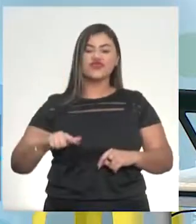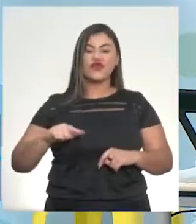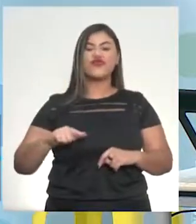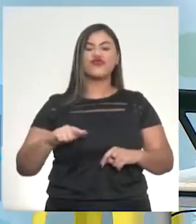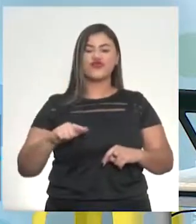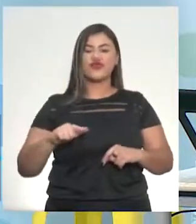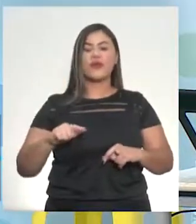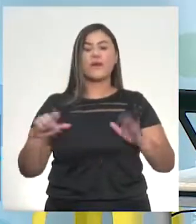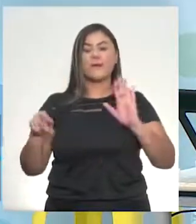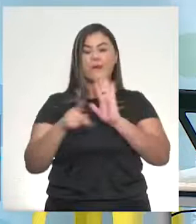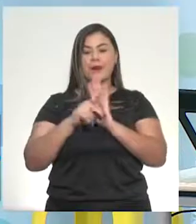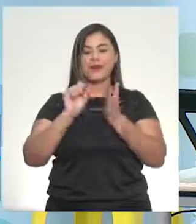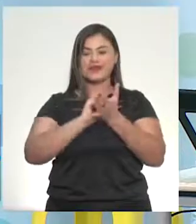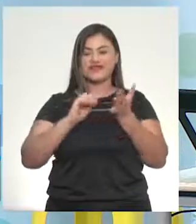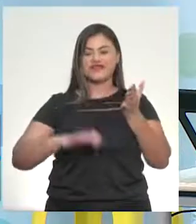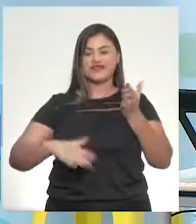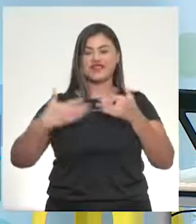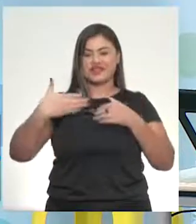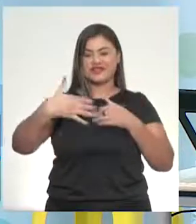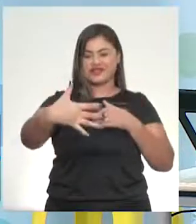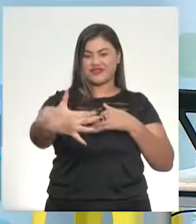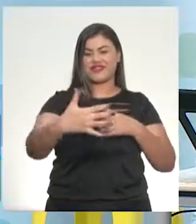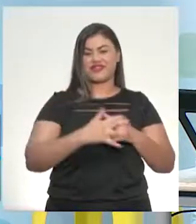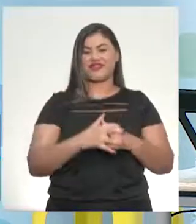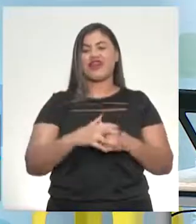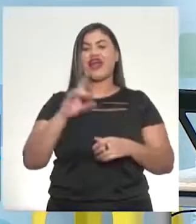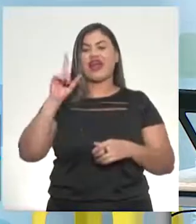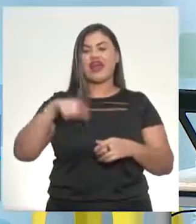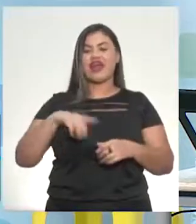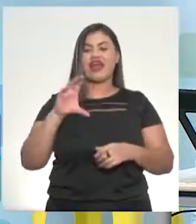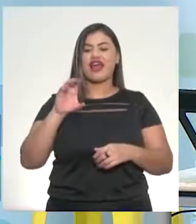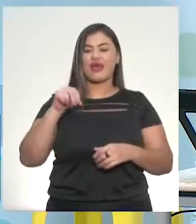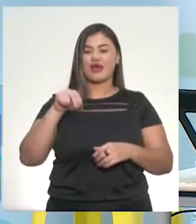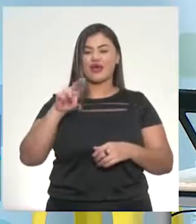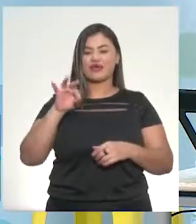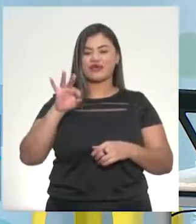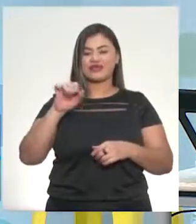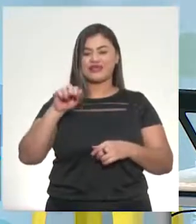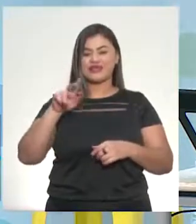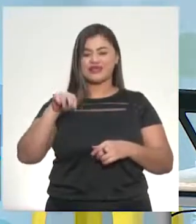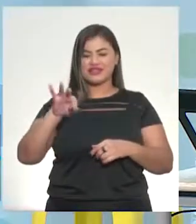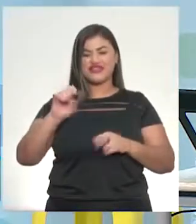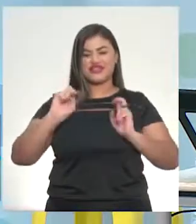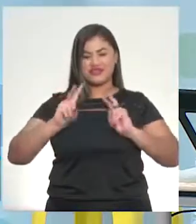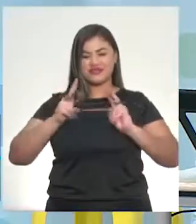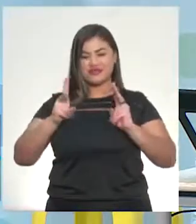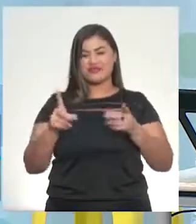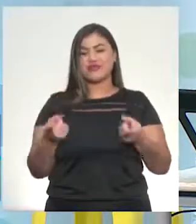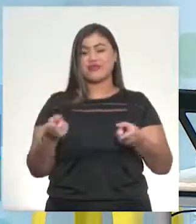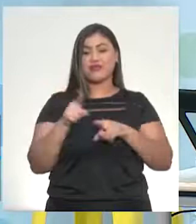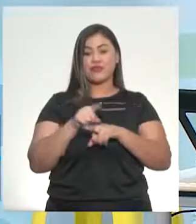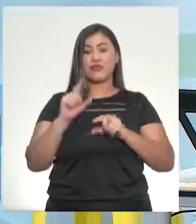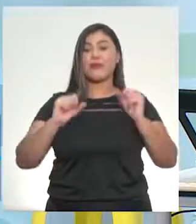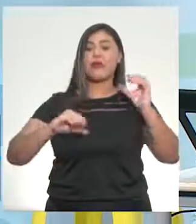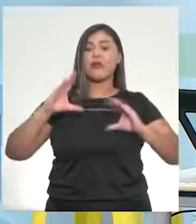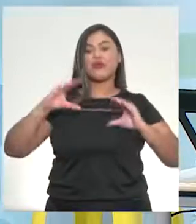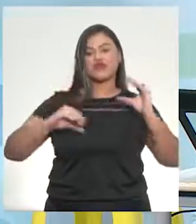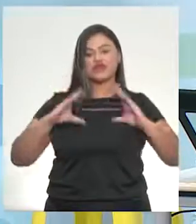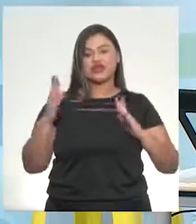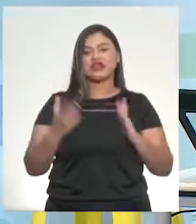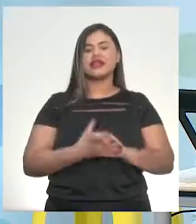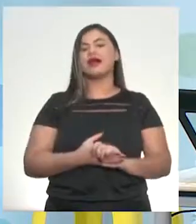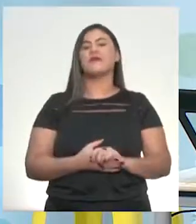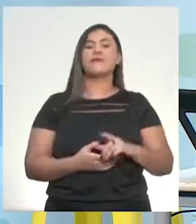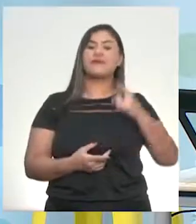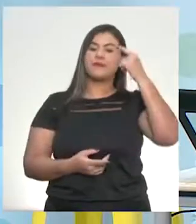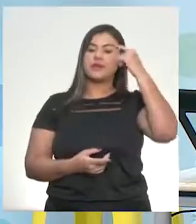dessa sequência de atividades 1, que são as constantes de proporcionalidade. Se a gente tem